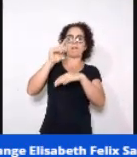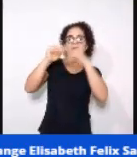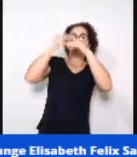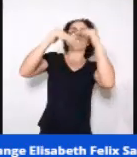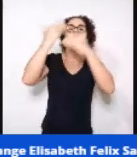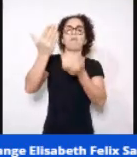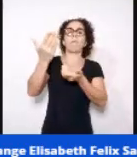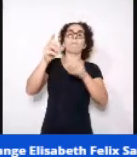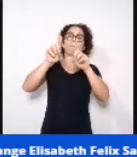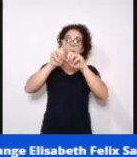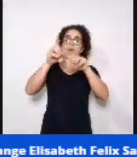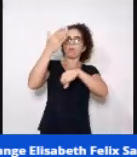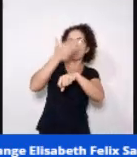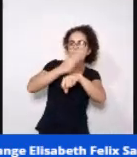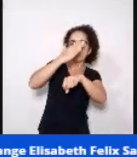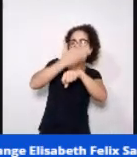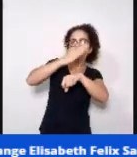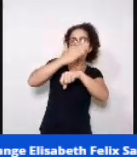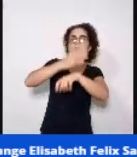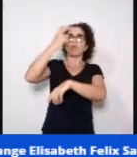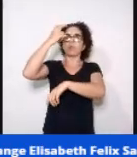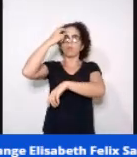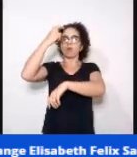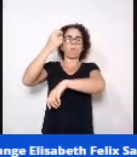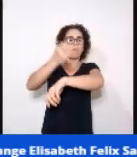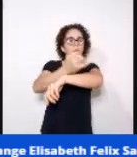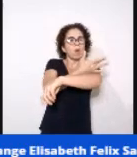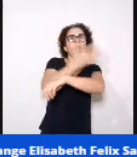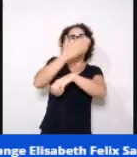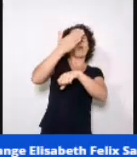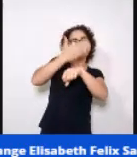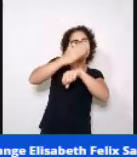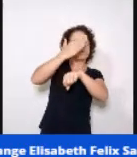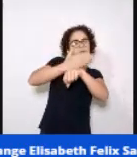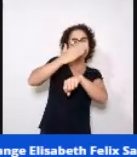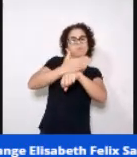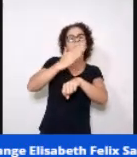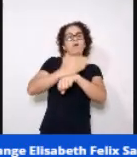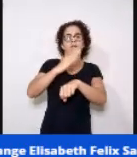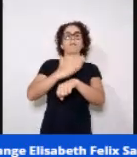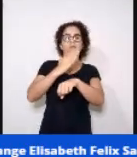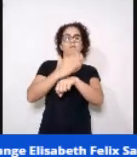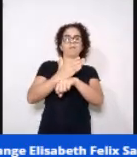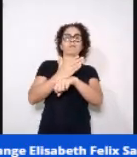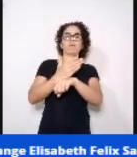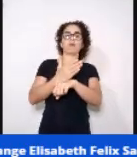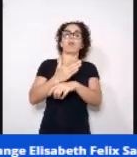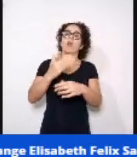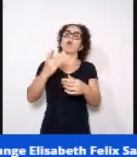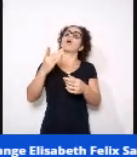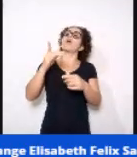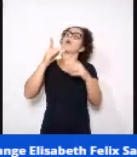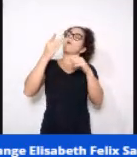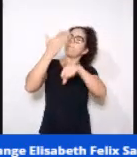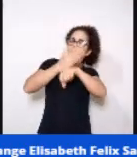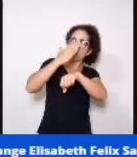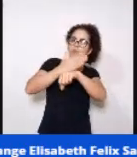capacitação. O que eu estou trazendo para vocês é uma teoria, uma contextualização. Um exercício que a gente pode fazer diariamente e